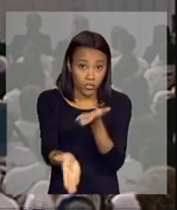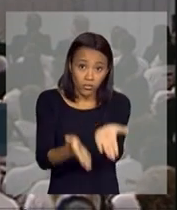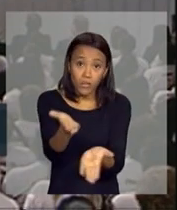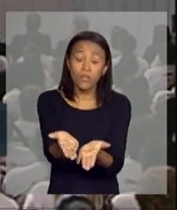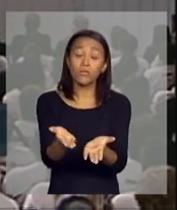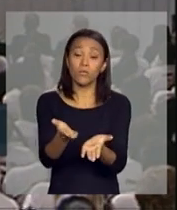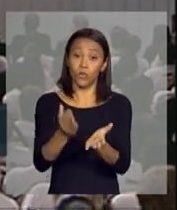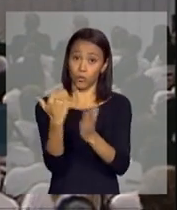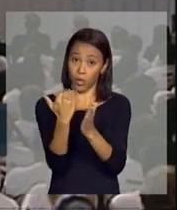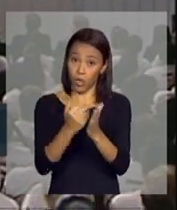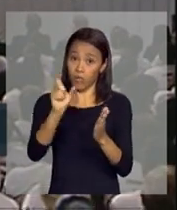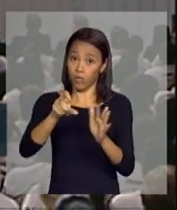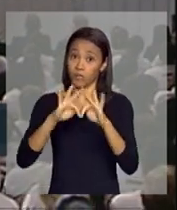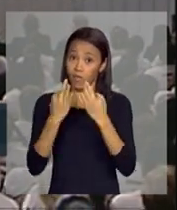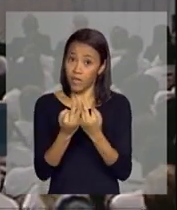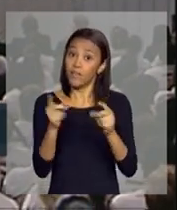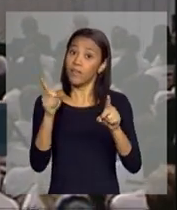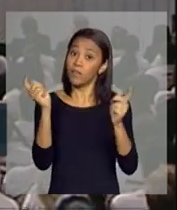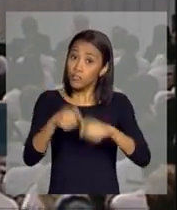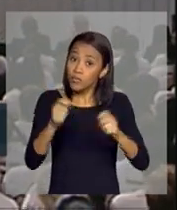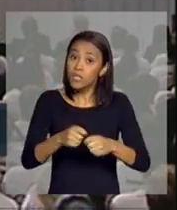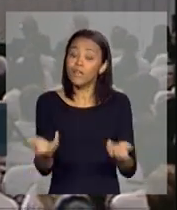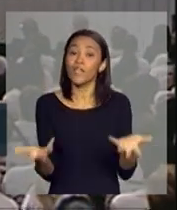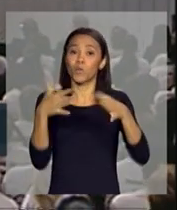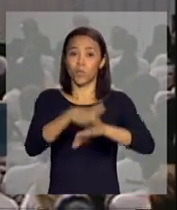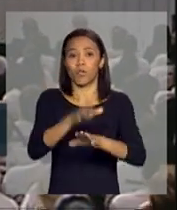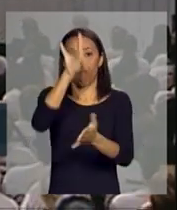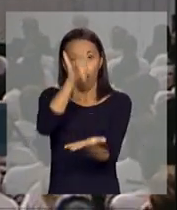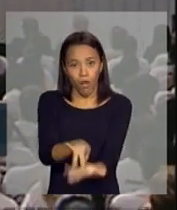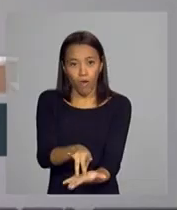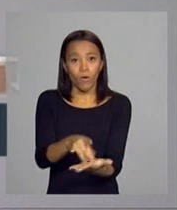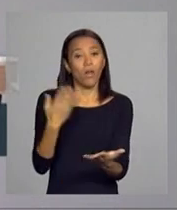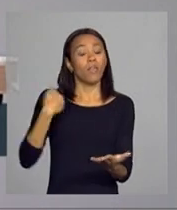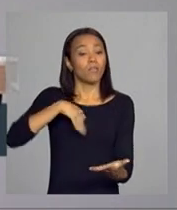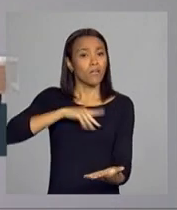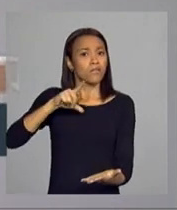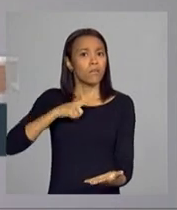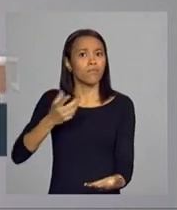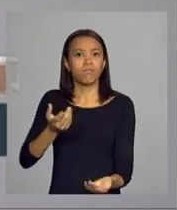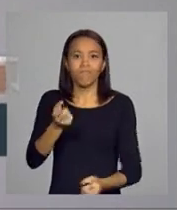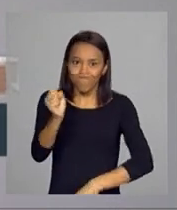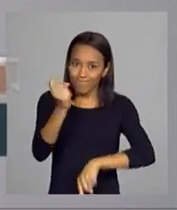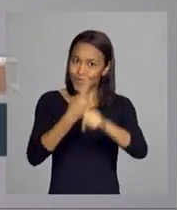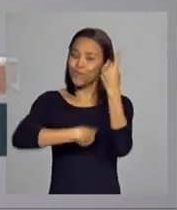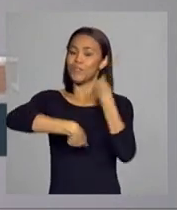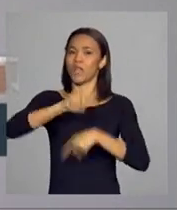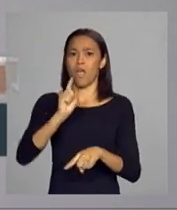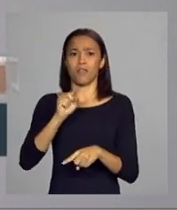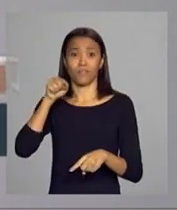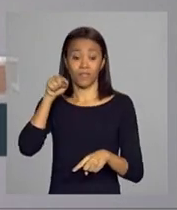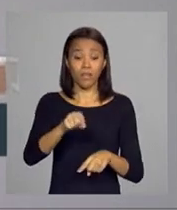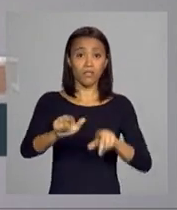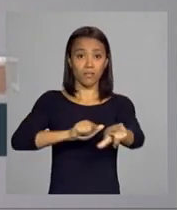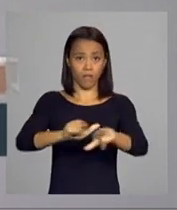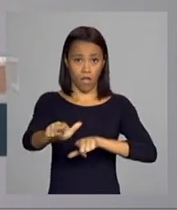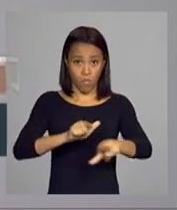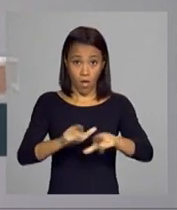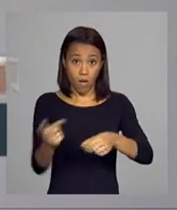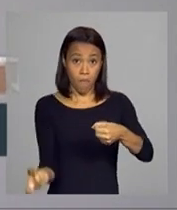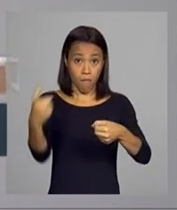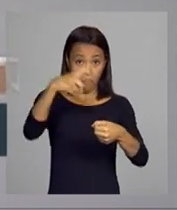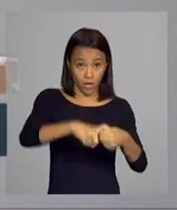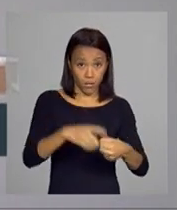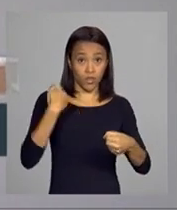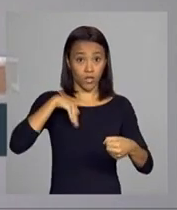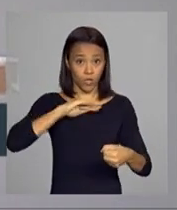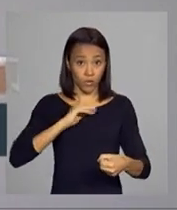fazer a inclusão produtiva necessária. E eu diria que nós temos um grande sucesso a partir desse trabalho, da parceria que nós fizemos com o